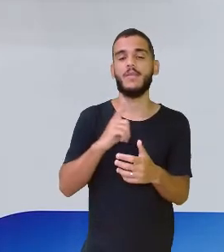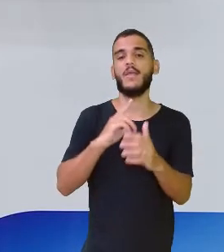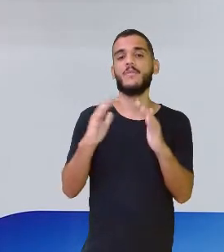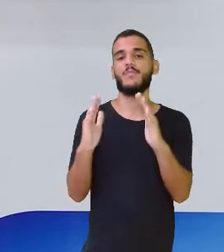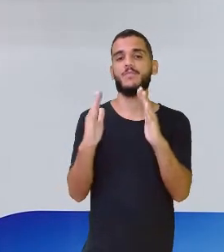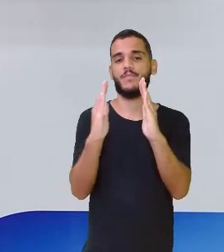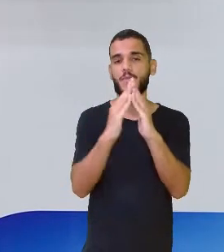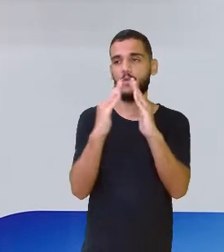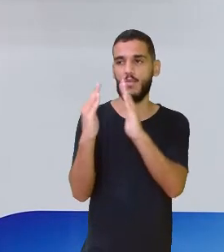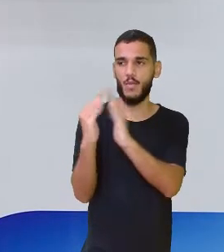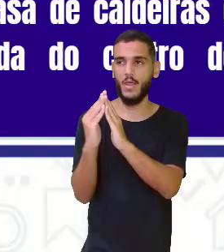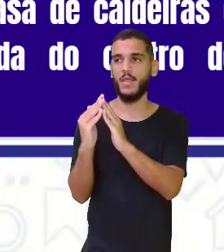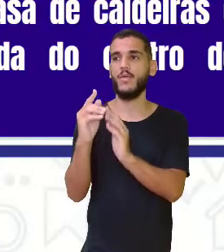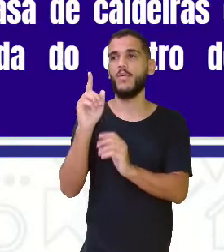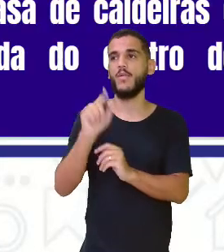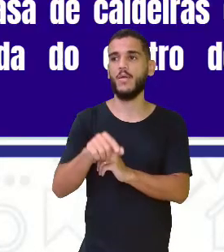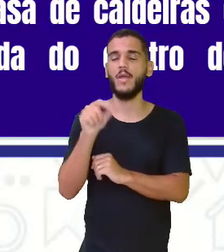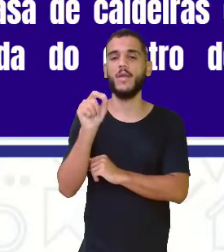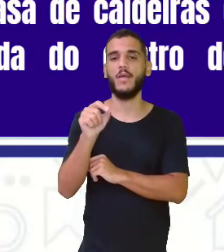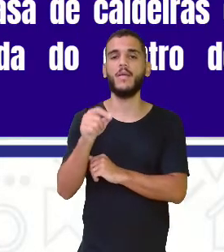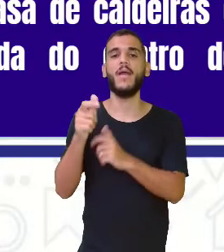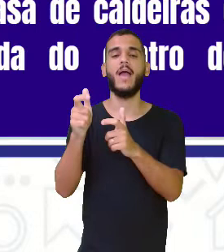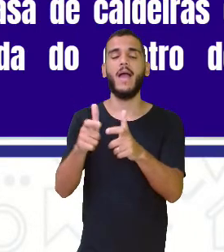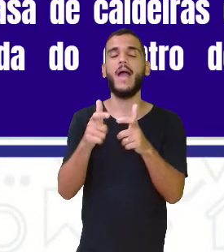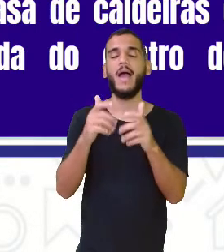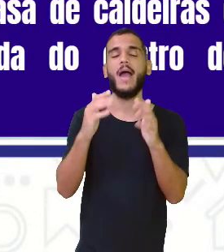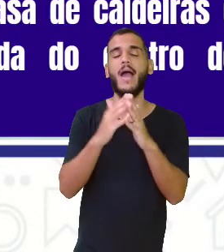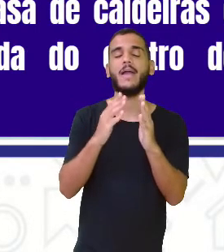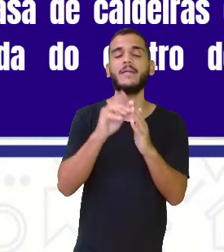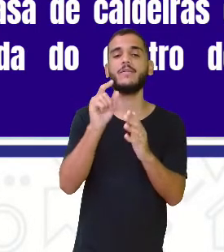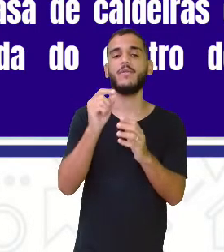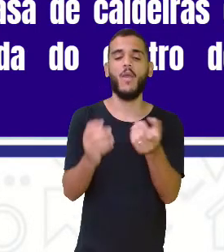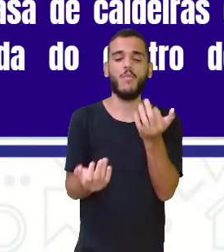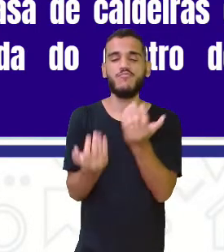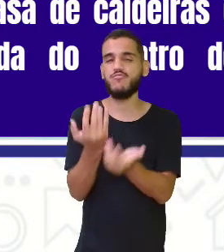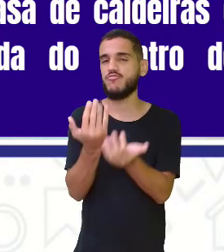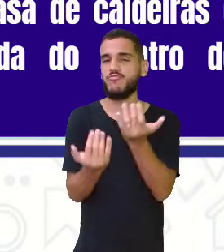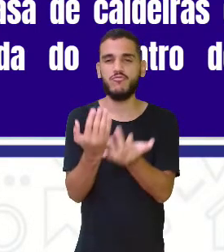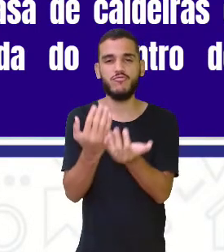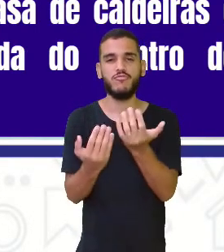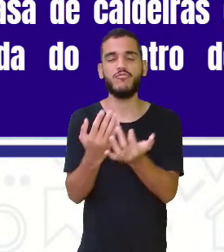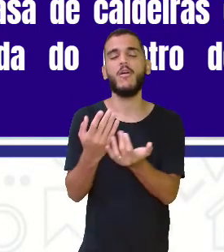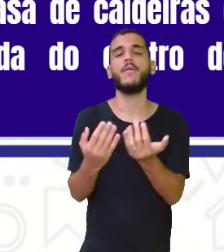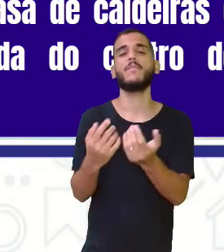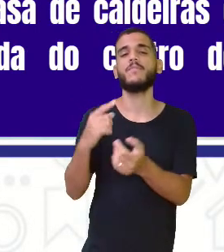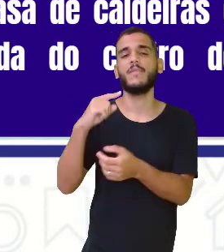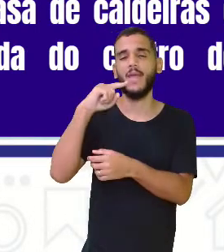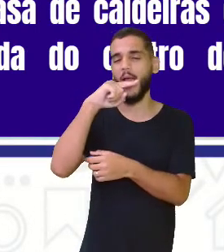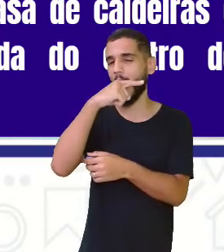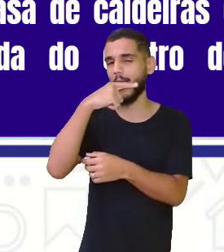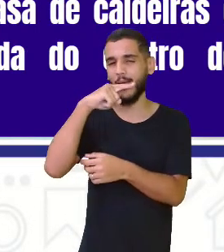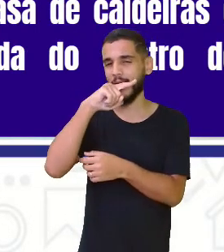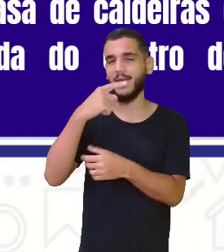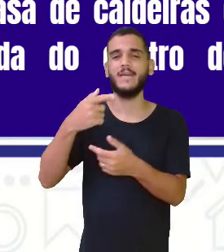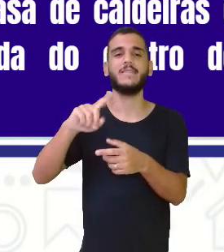gente já tinha o quê? A casa de purgar, que era o local para onde se levava, né,